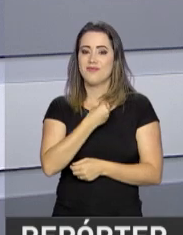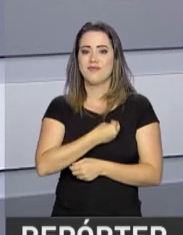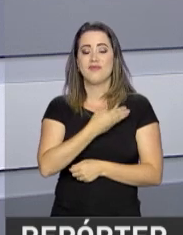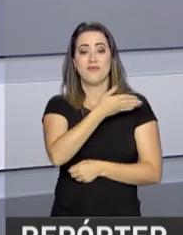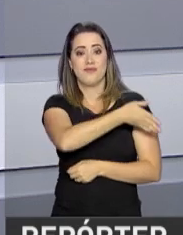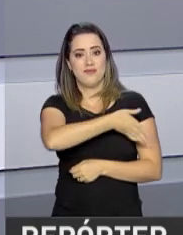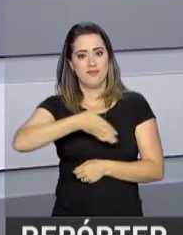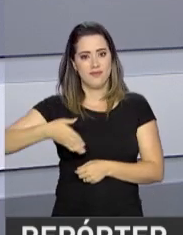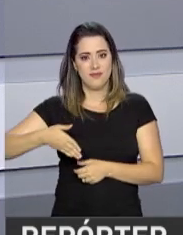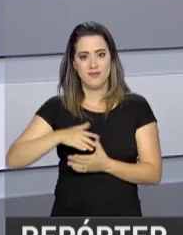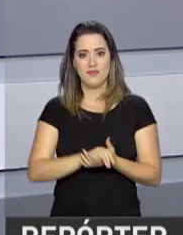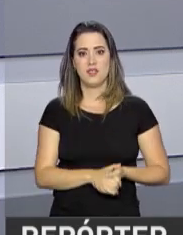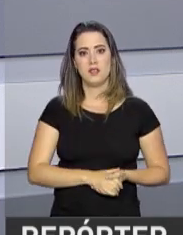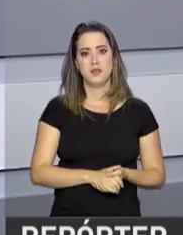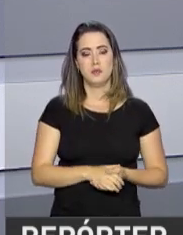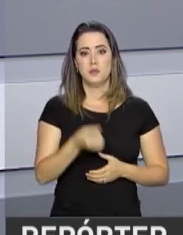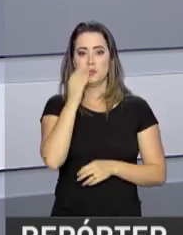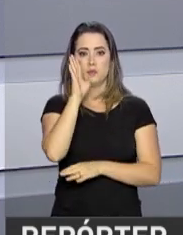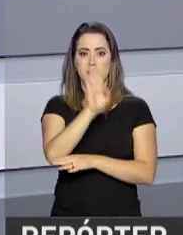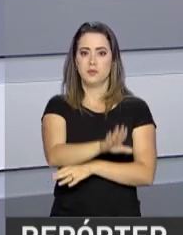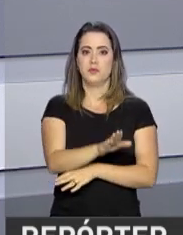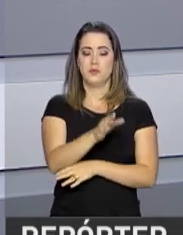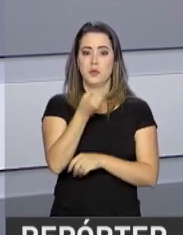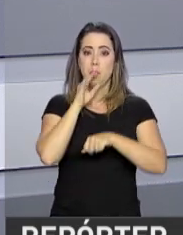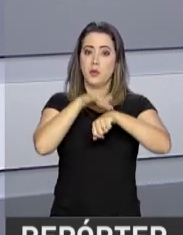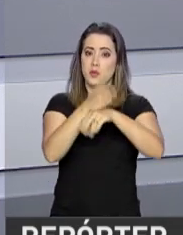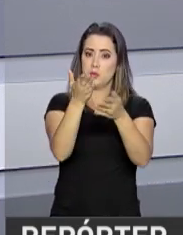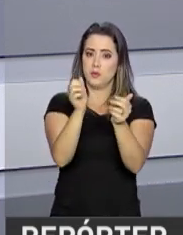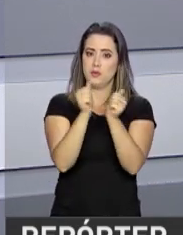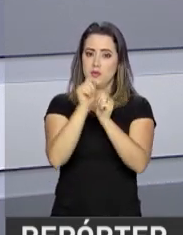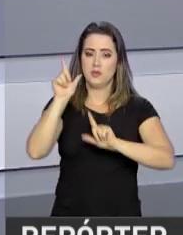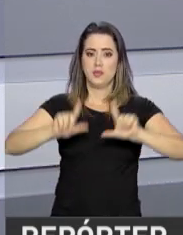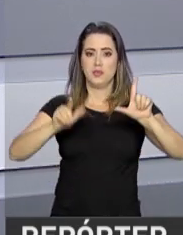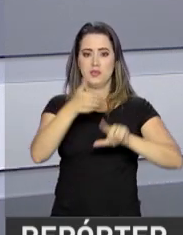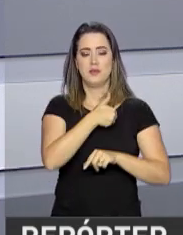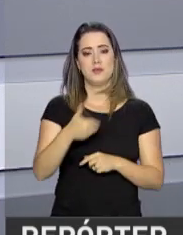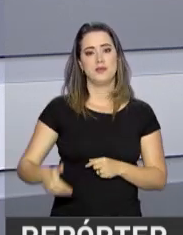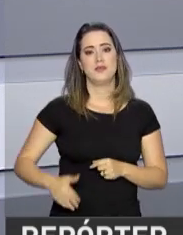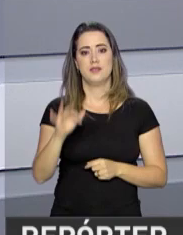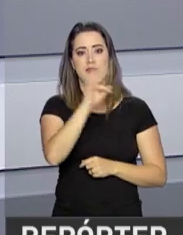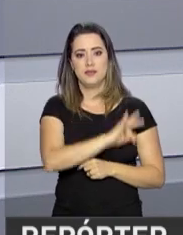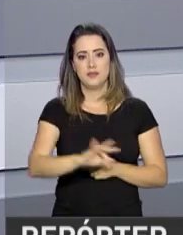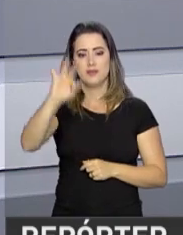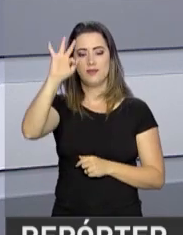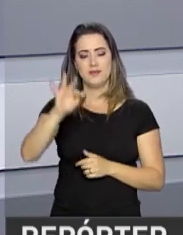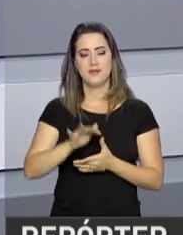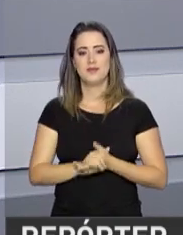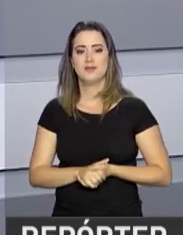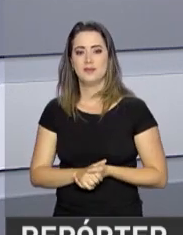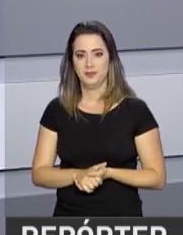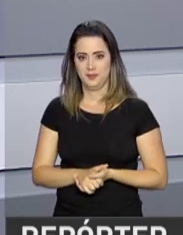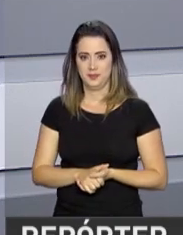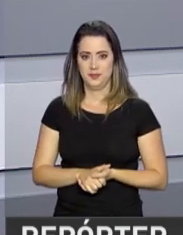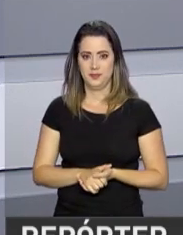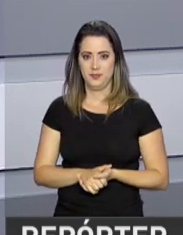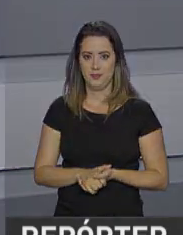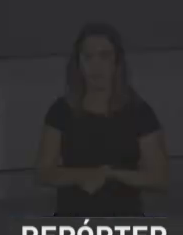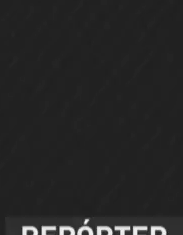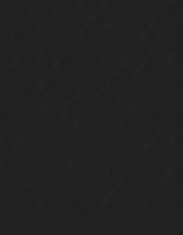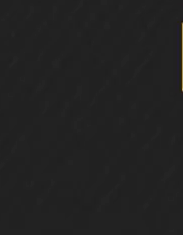ao vivo na internet uma bota uma boa noite pra você continue com a gente aqui na nbr a tv do governo federal